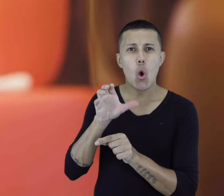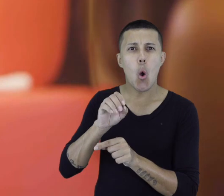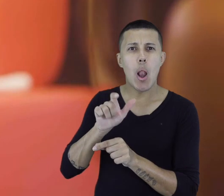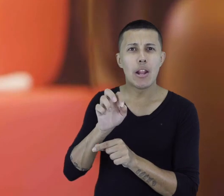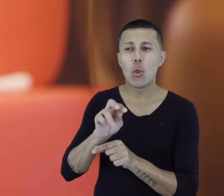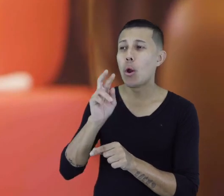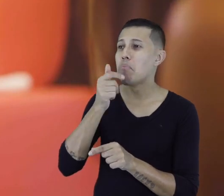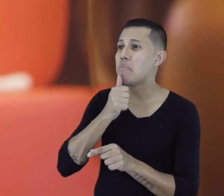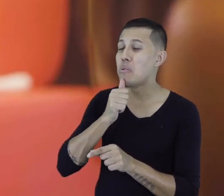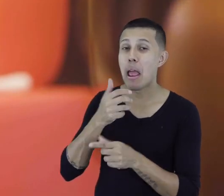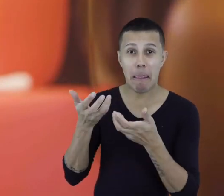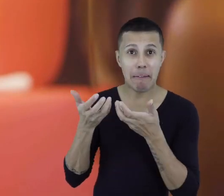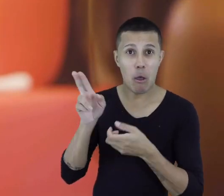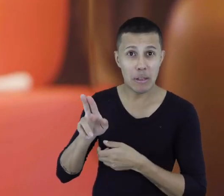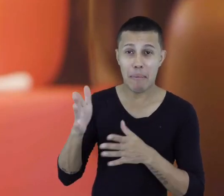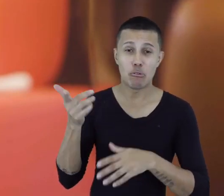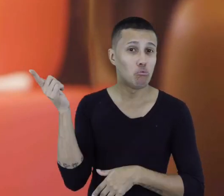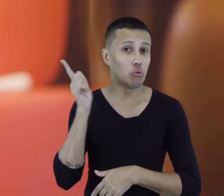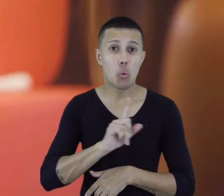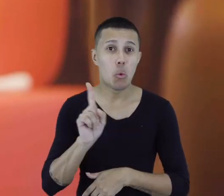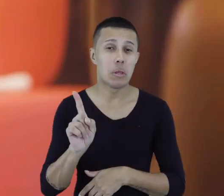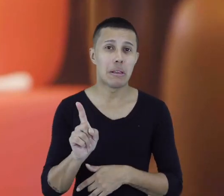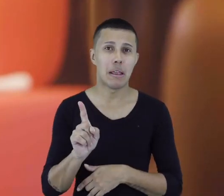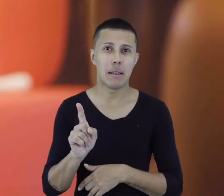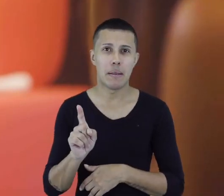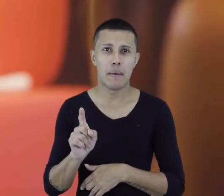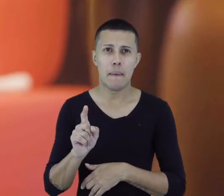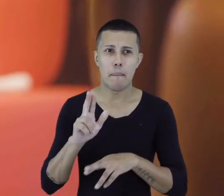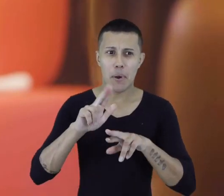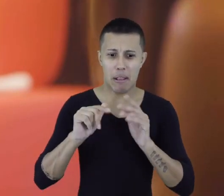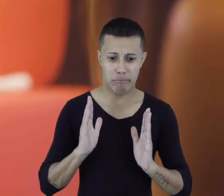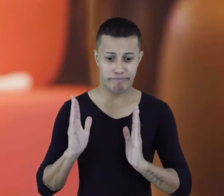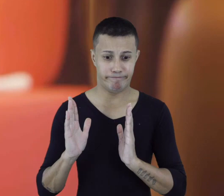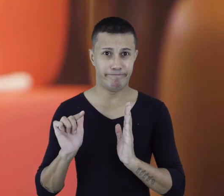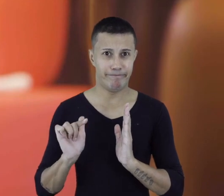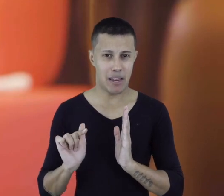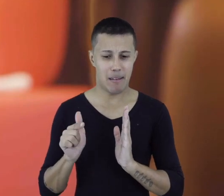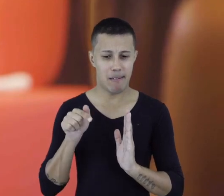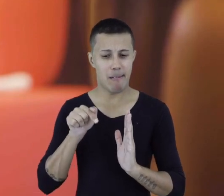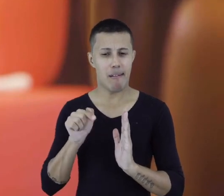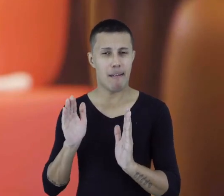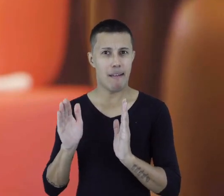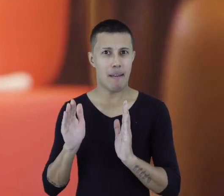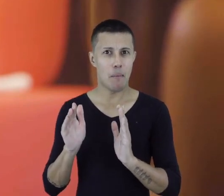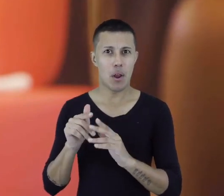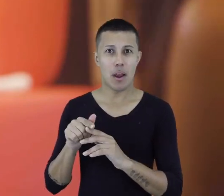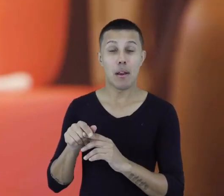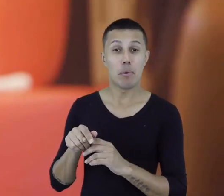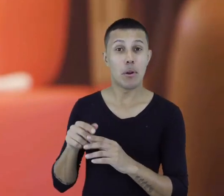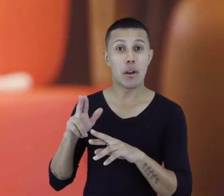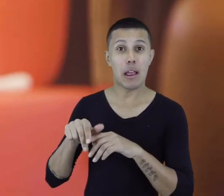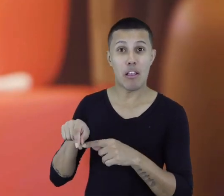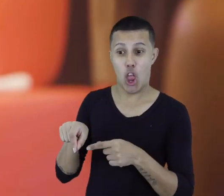que querem usar o coletor, mas não conseguem. A gente descobriu que tem uma etapinha desta fase que tem ressecamento. E o